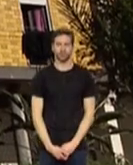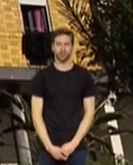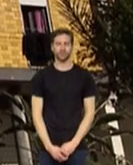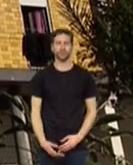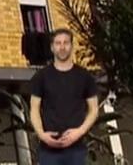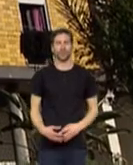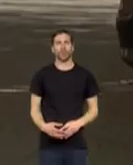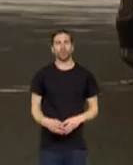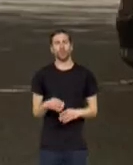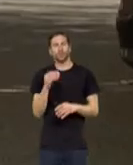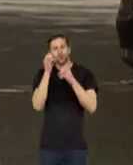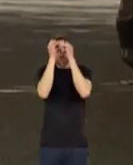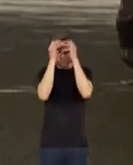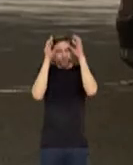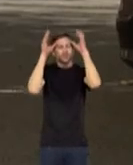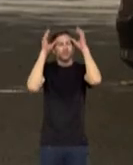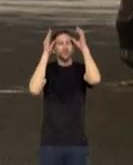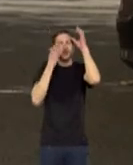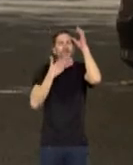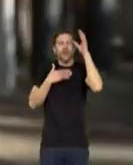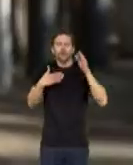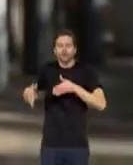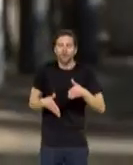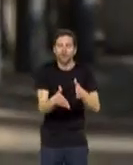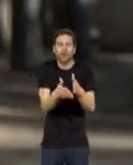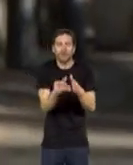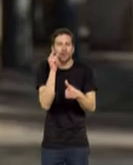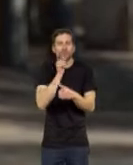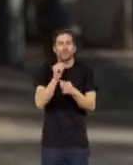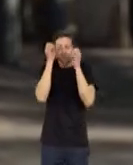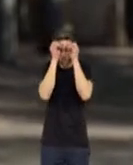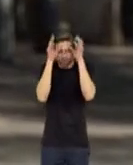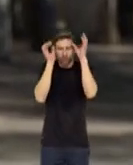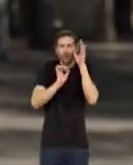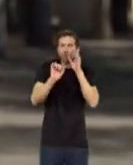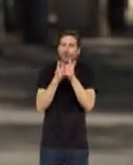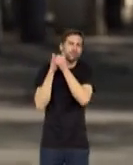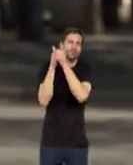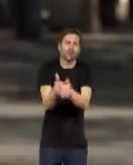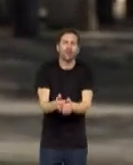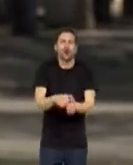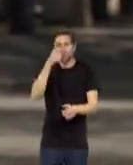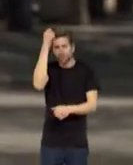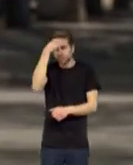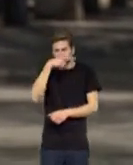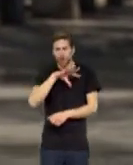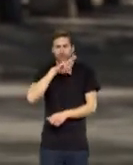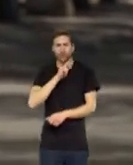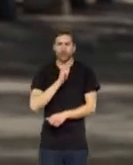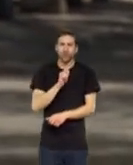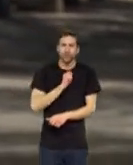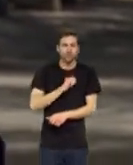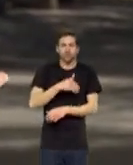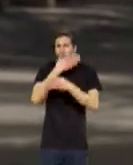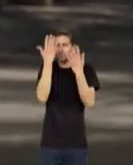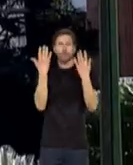Pelo sonho é que vamos. Ele foi pelo sonho, eu acho que valeu a pena. Começo com um episódio que a minha mãe me conta. Um dia o meu pai